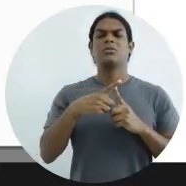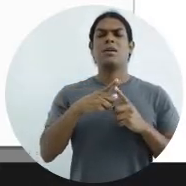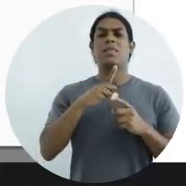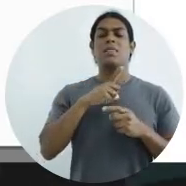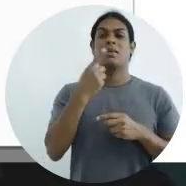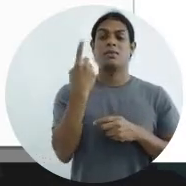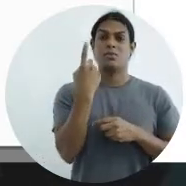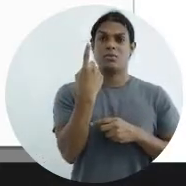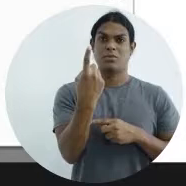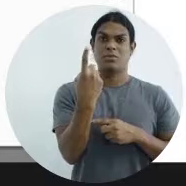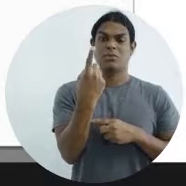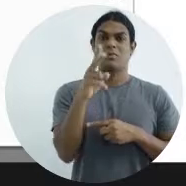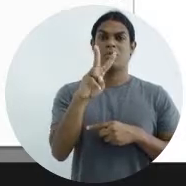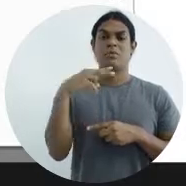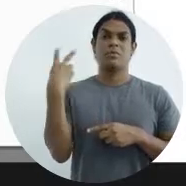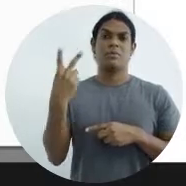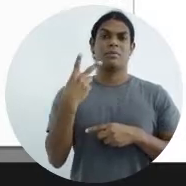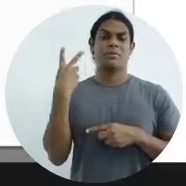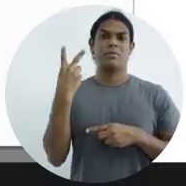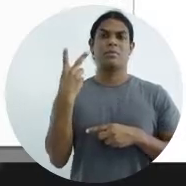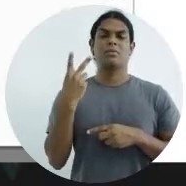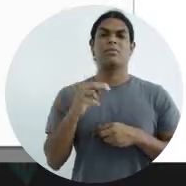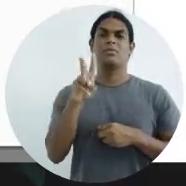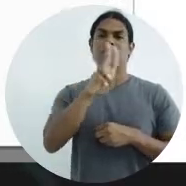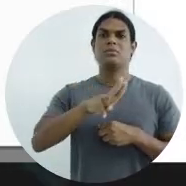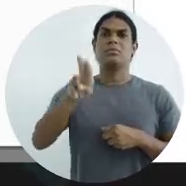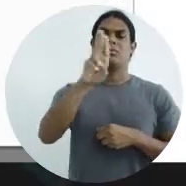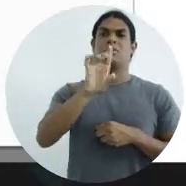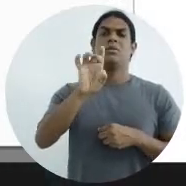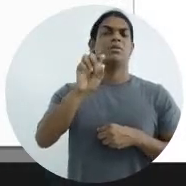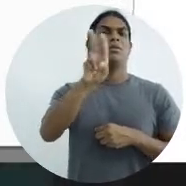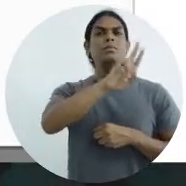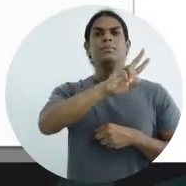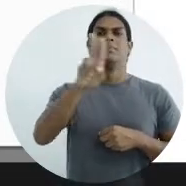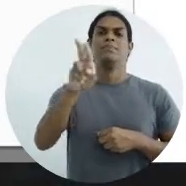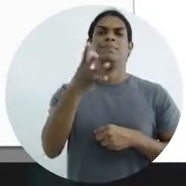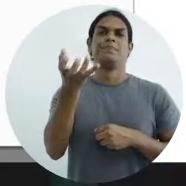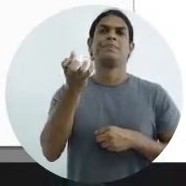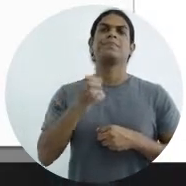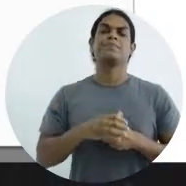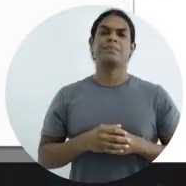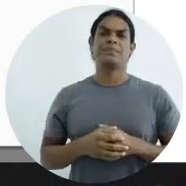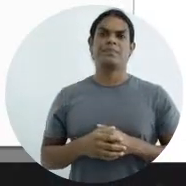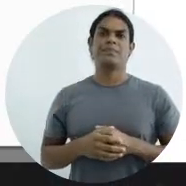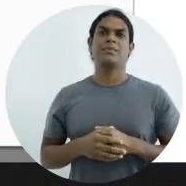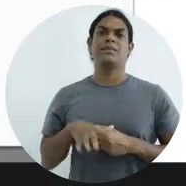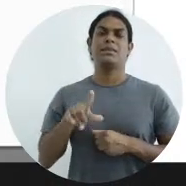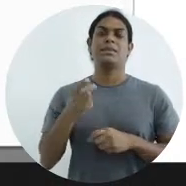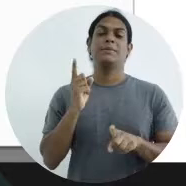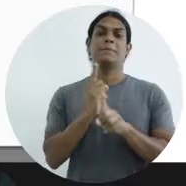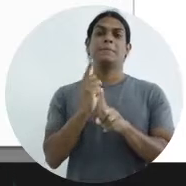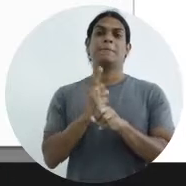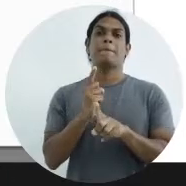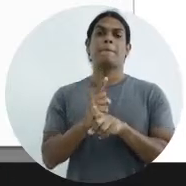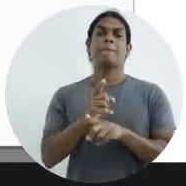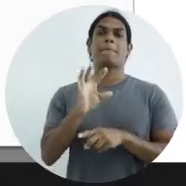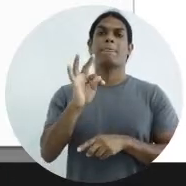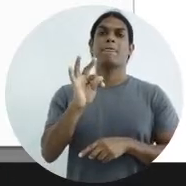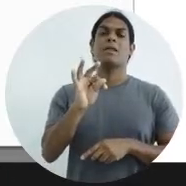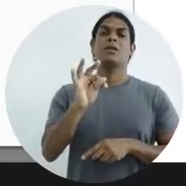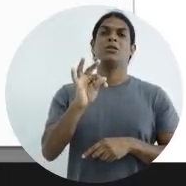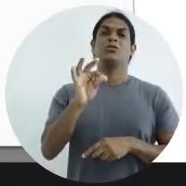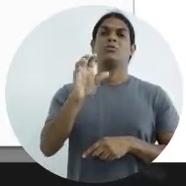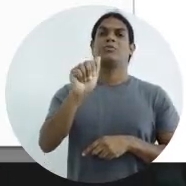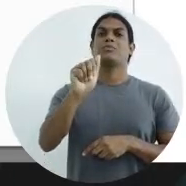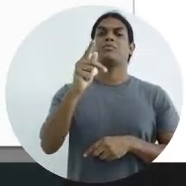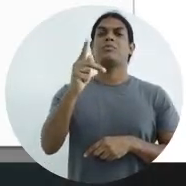ter um valor. A gente coloca o nome do atributo que quer. Então se a gente quiser recuperar, por exemplo, o type, feito ele estar